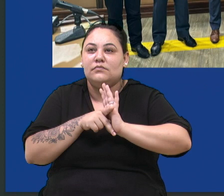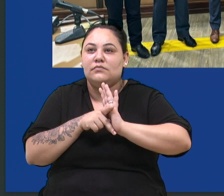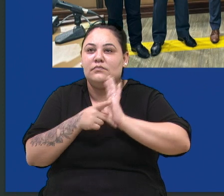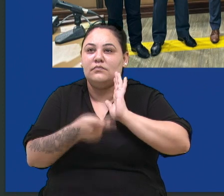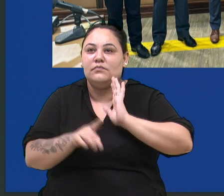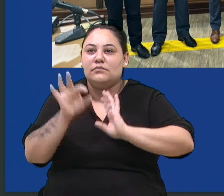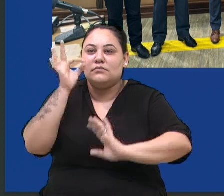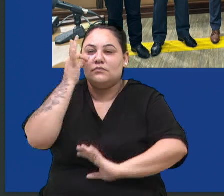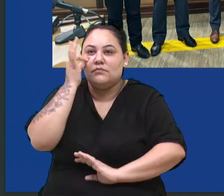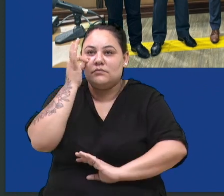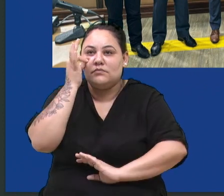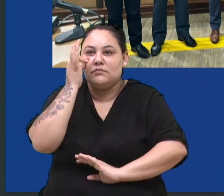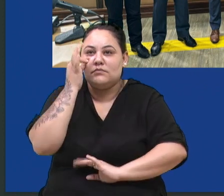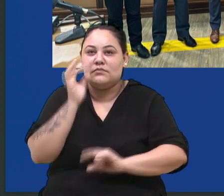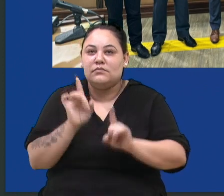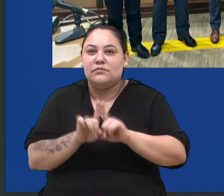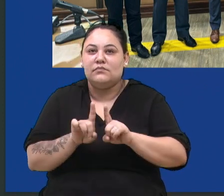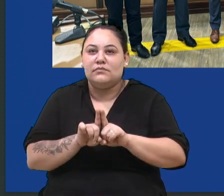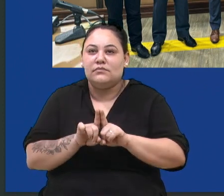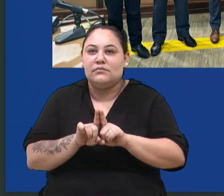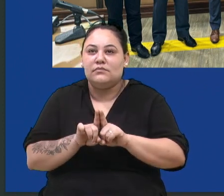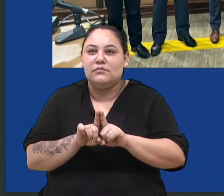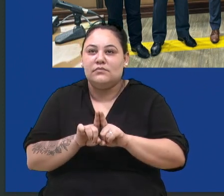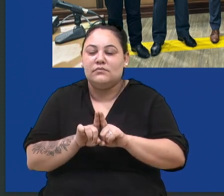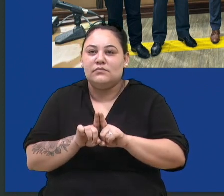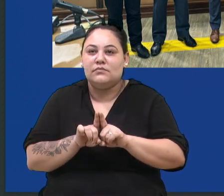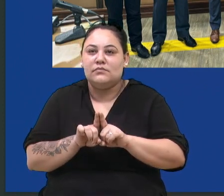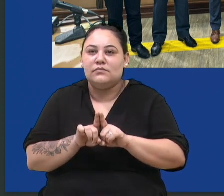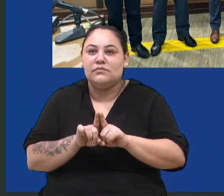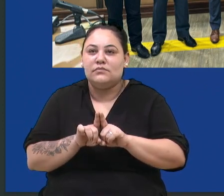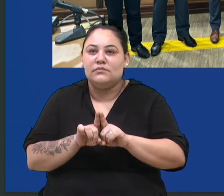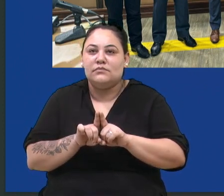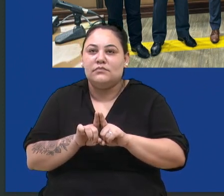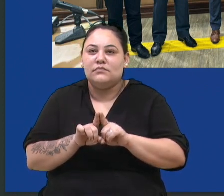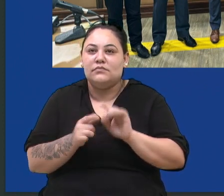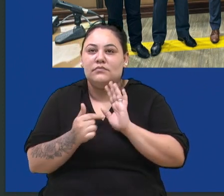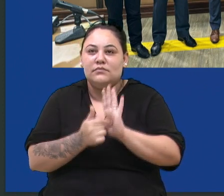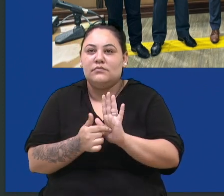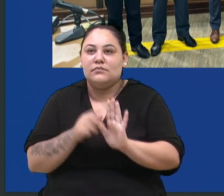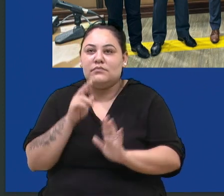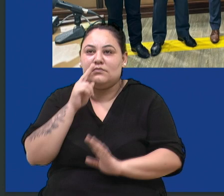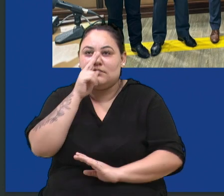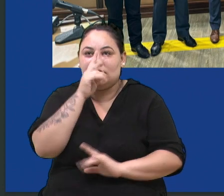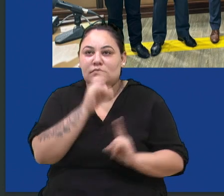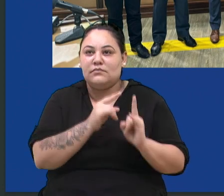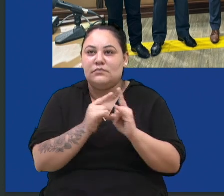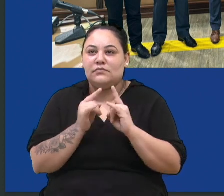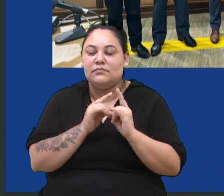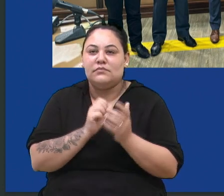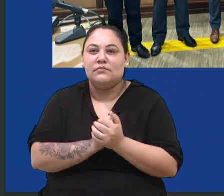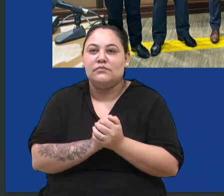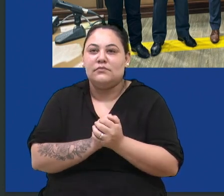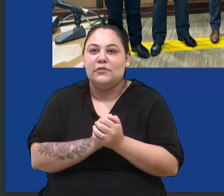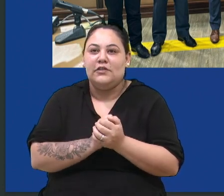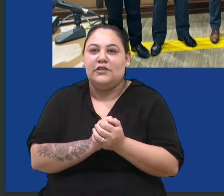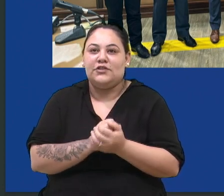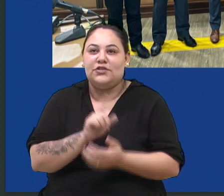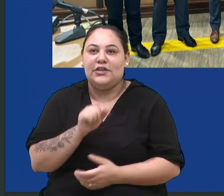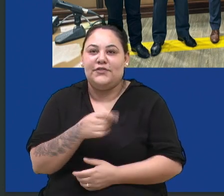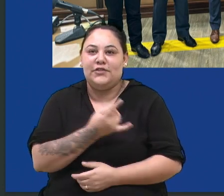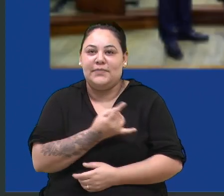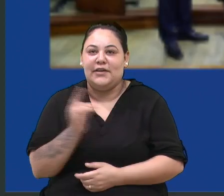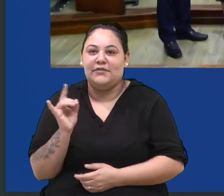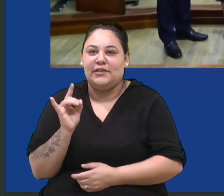presentes, enaltecendo a força desta entidade. E, por último, mas não menos importante, o